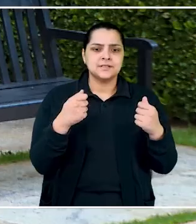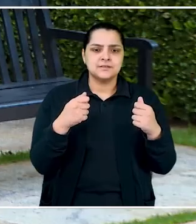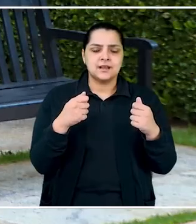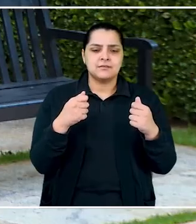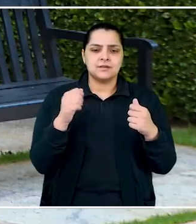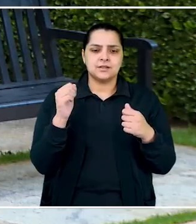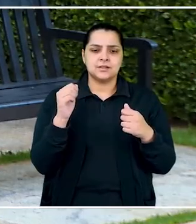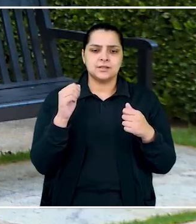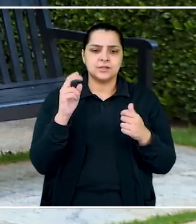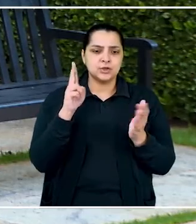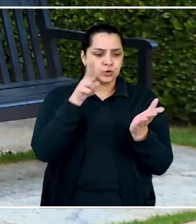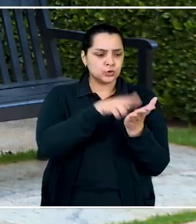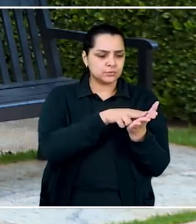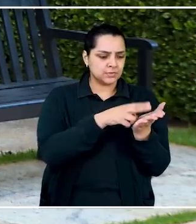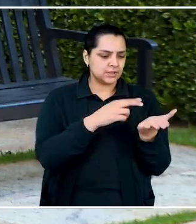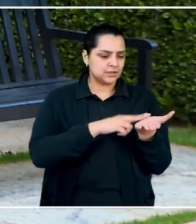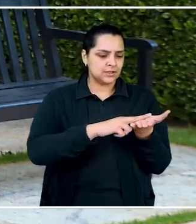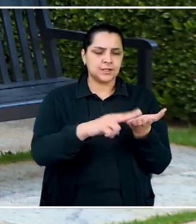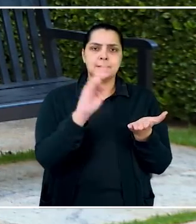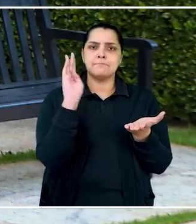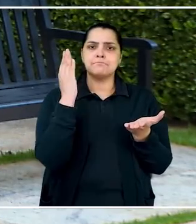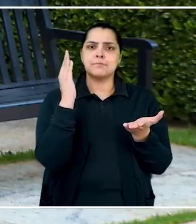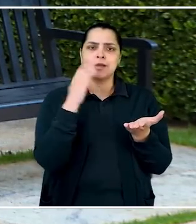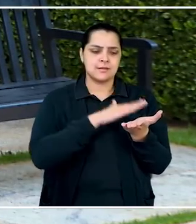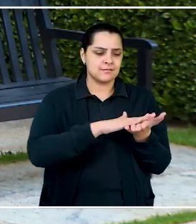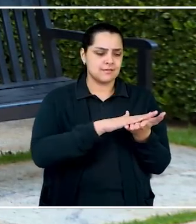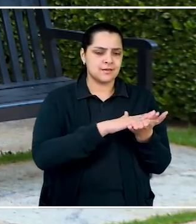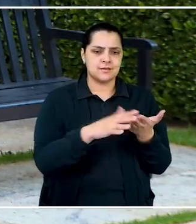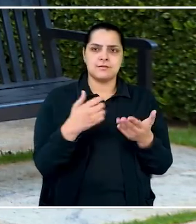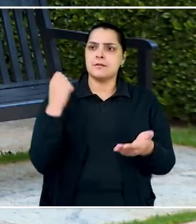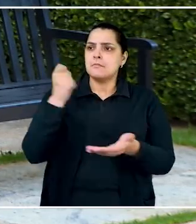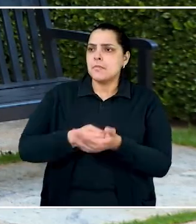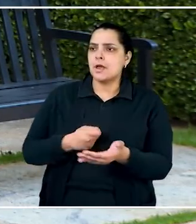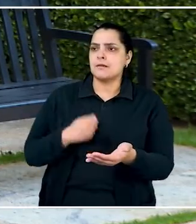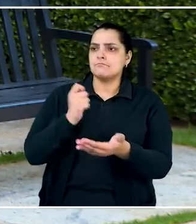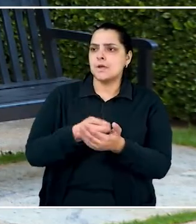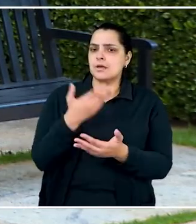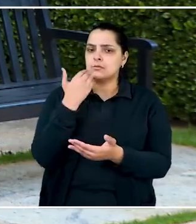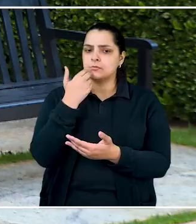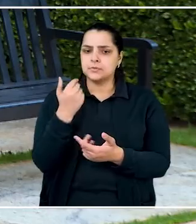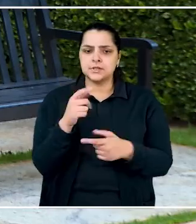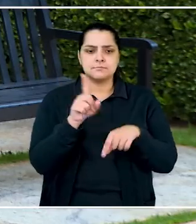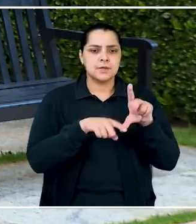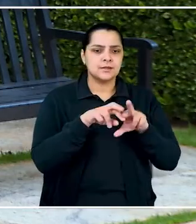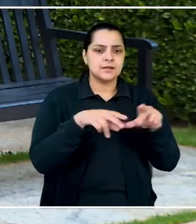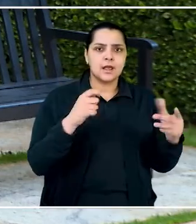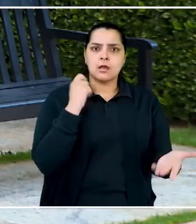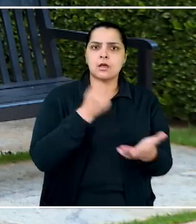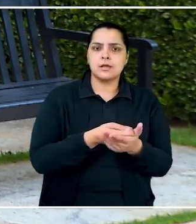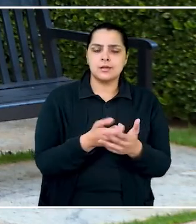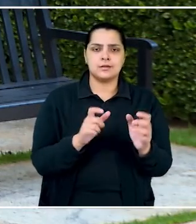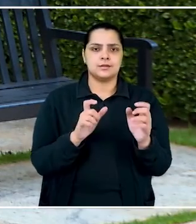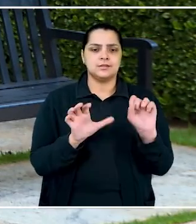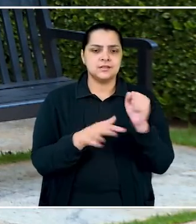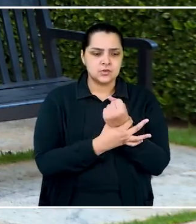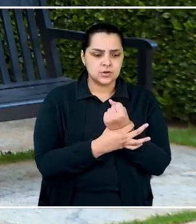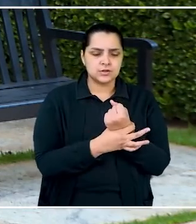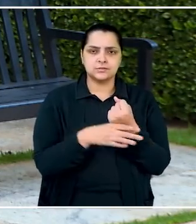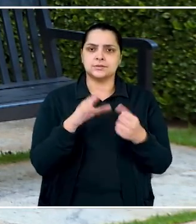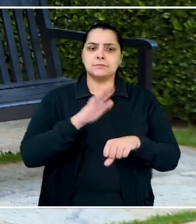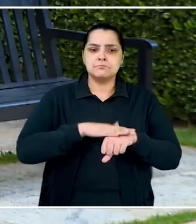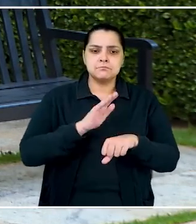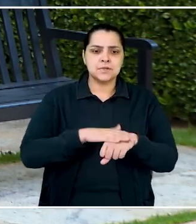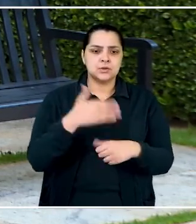de dormir em papelões, pagar aluguel e comprar alimentos. O material de trabalho e os equipamentos de proteção